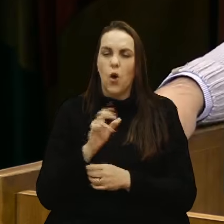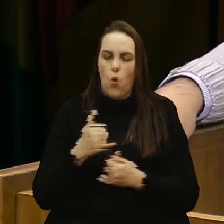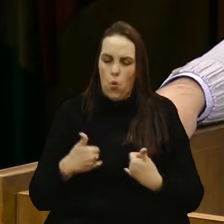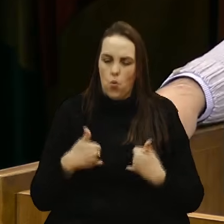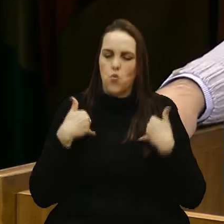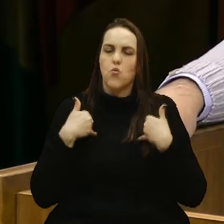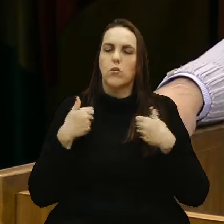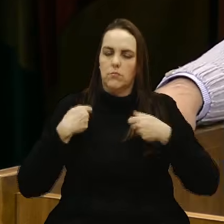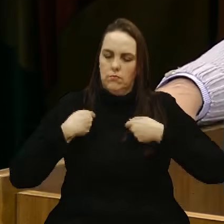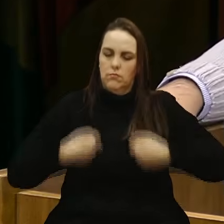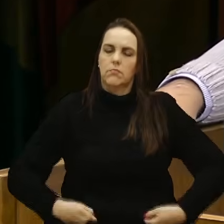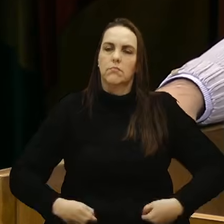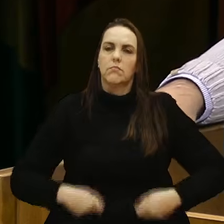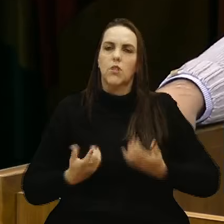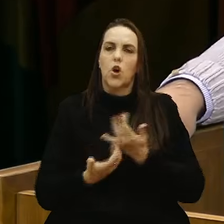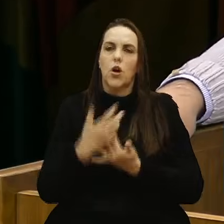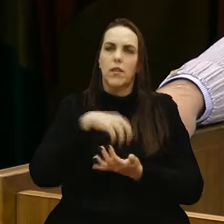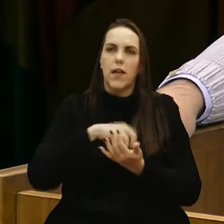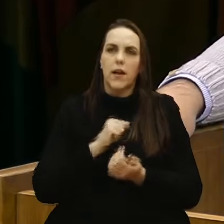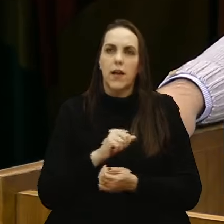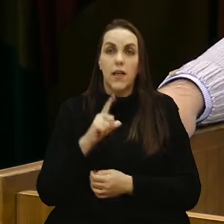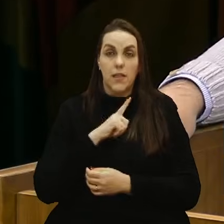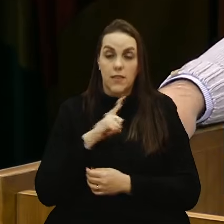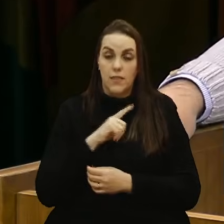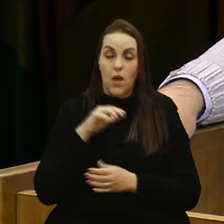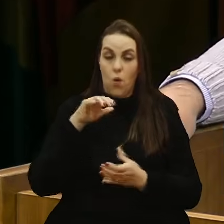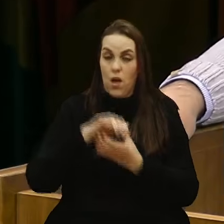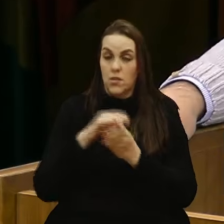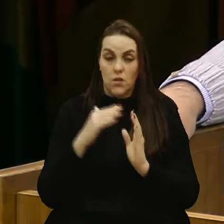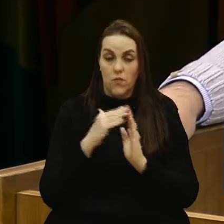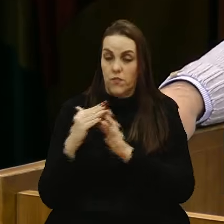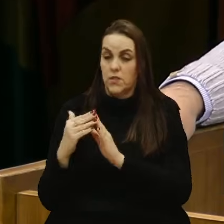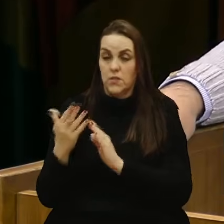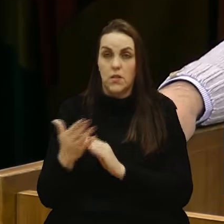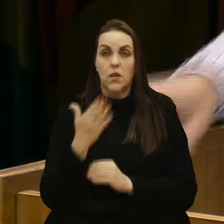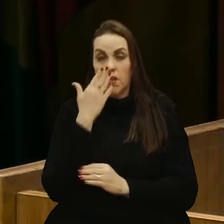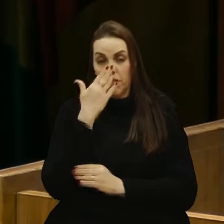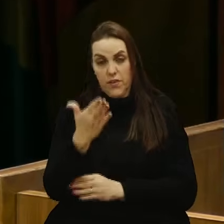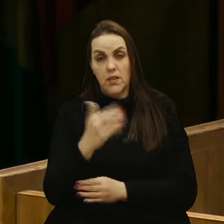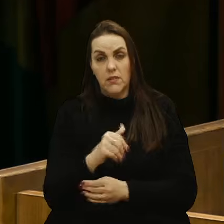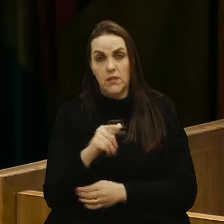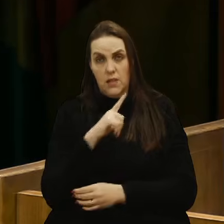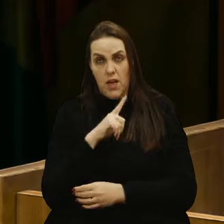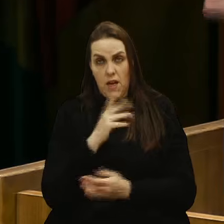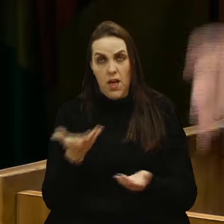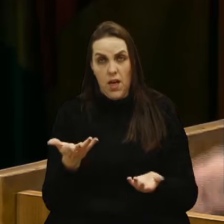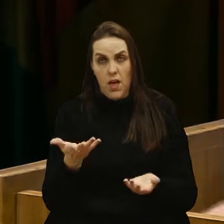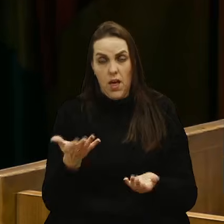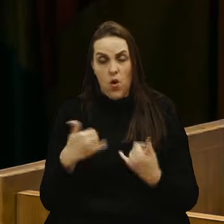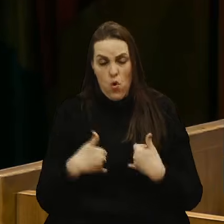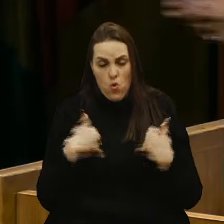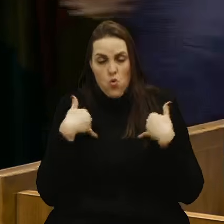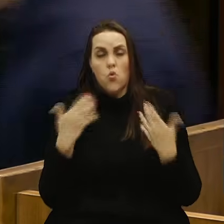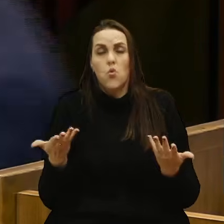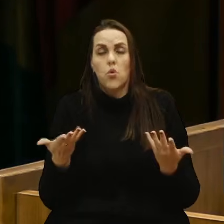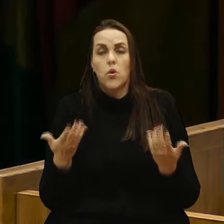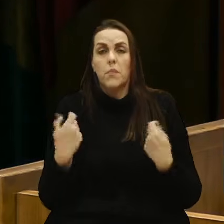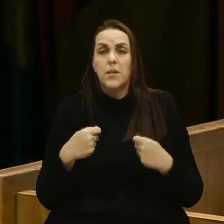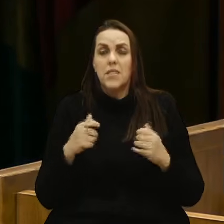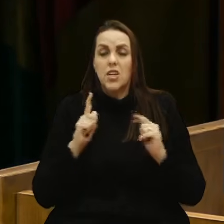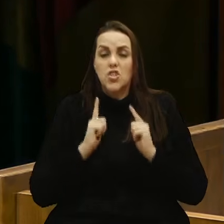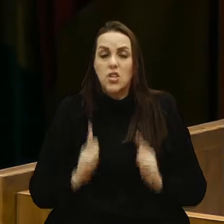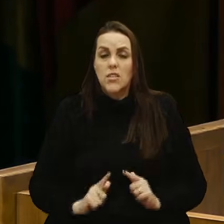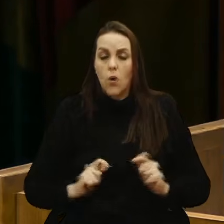Codeca. Eu moro na Cidade Nova, tenho vizinho, um casal de vizinho na frente, a turma tem orgulho. O que nós precisamos ter orgulho é de uma gestão competente que encontre